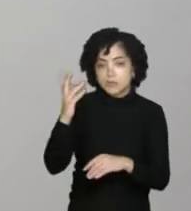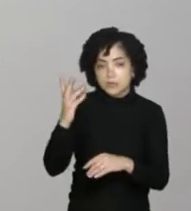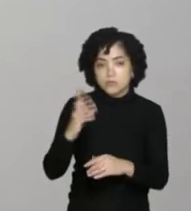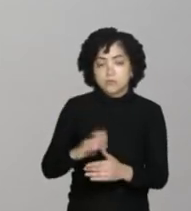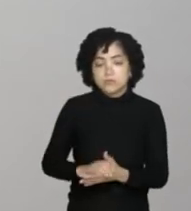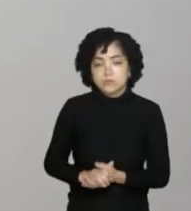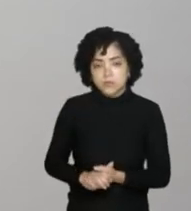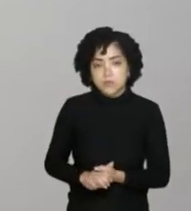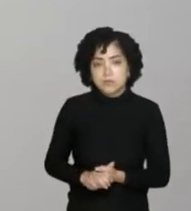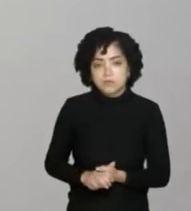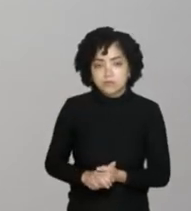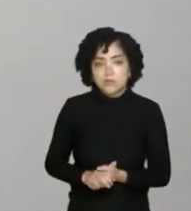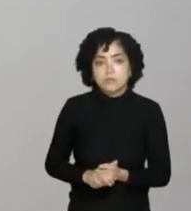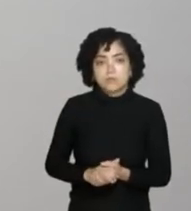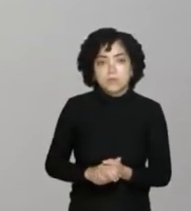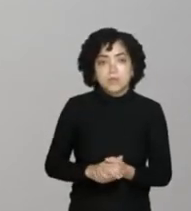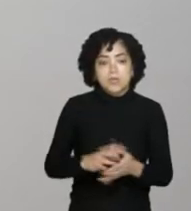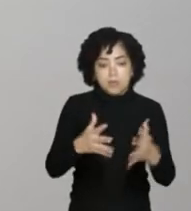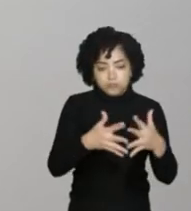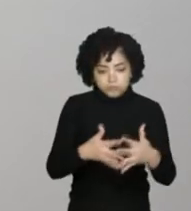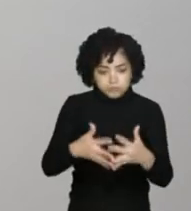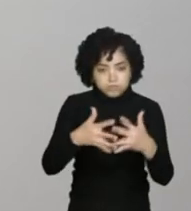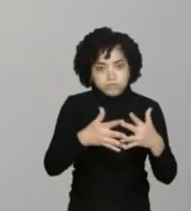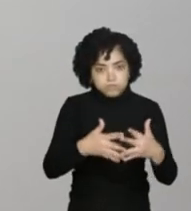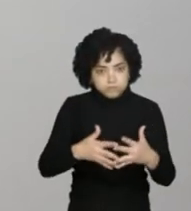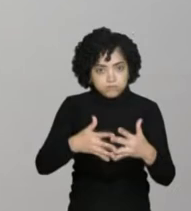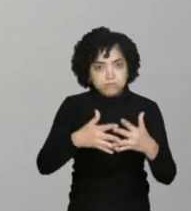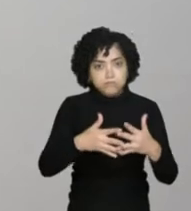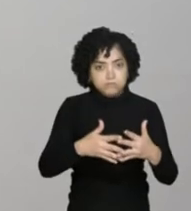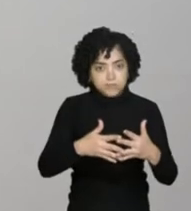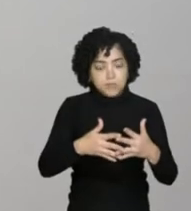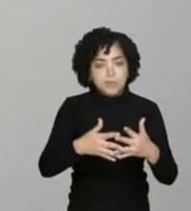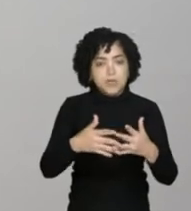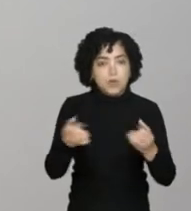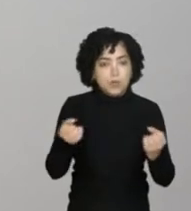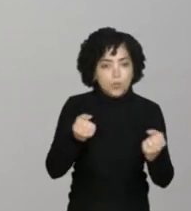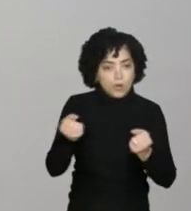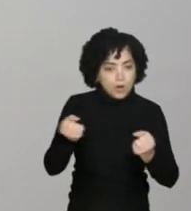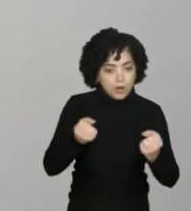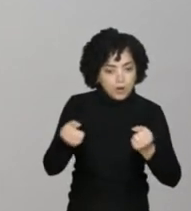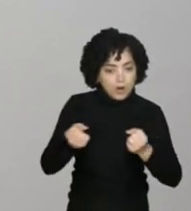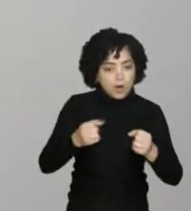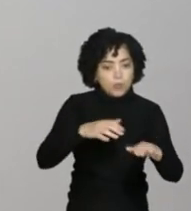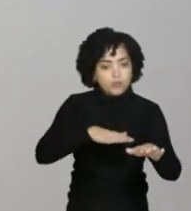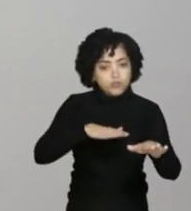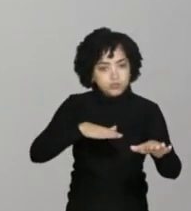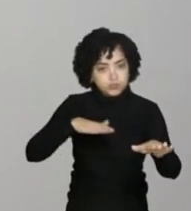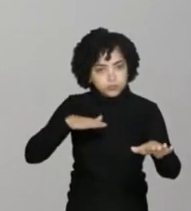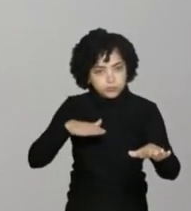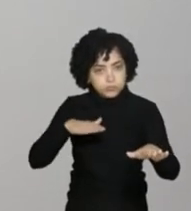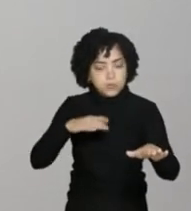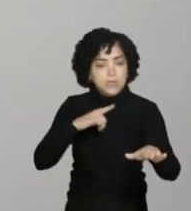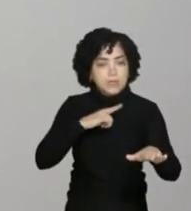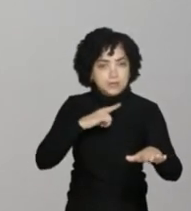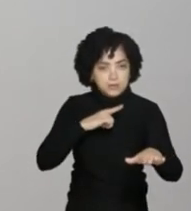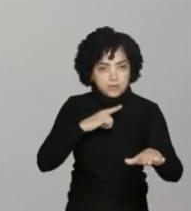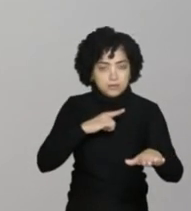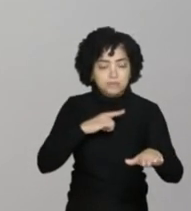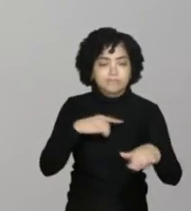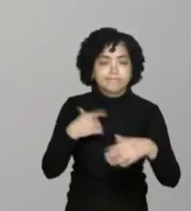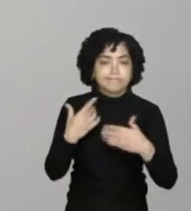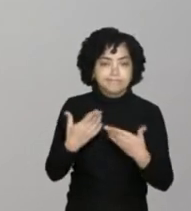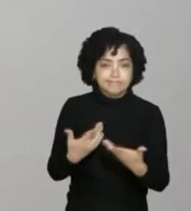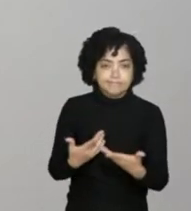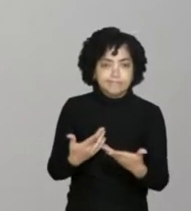O tráfego é grande, os movimentos, e até dividamos a Brusque e Ampulo hoje em dia, né? O asfalto já está até as cavernas